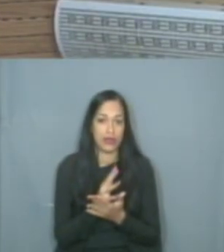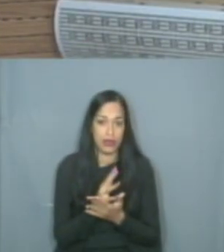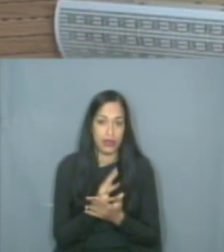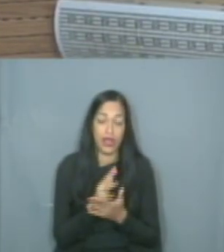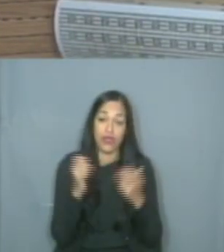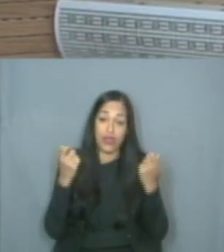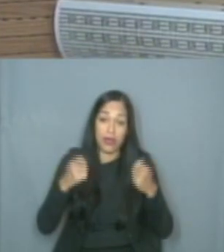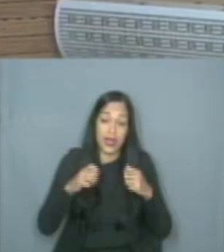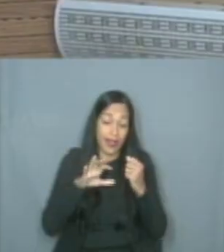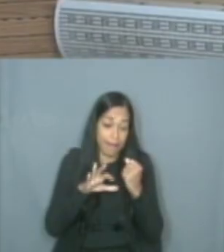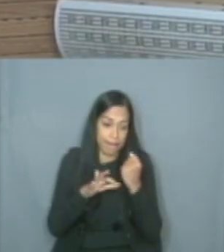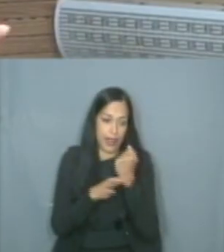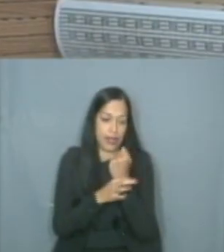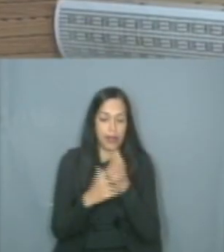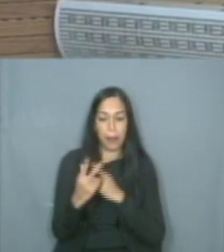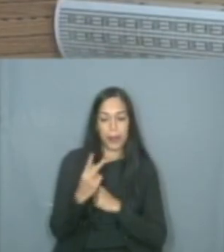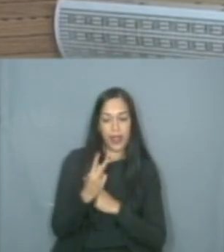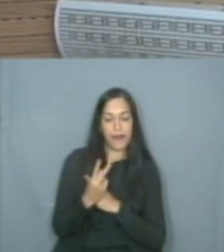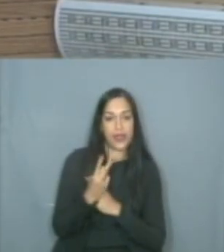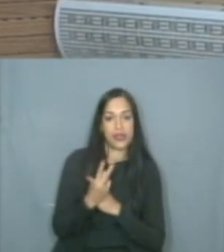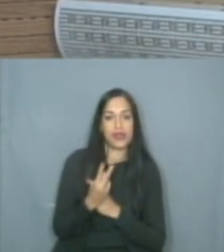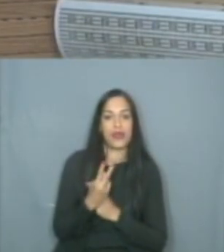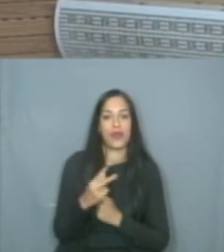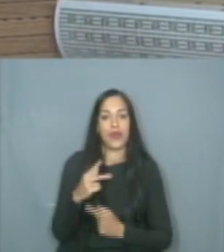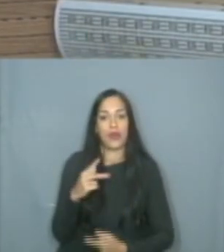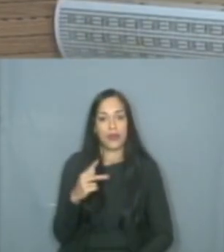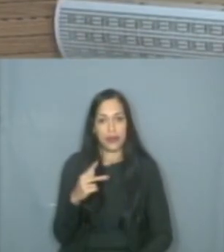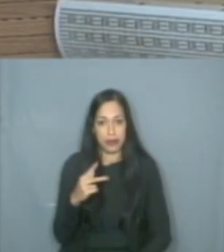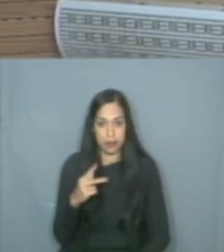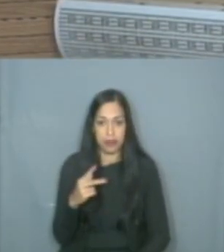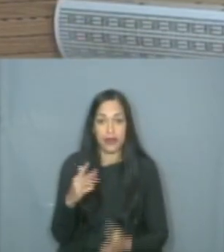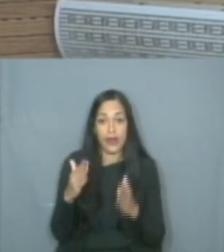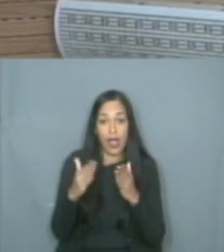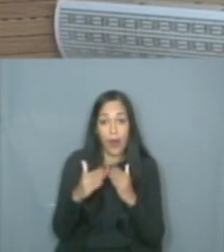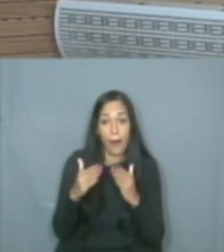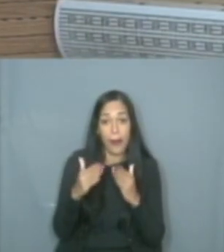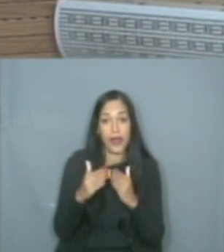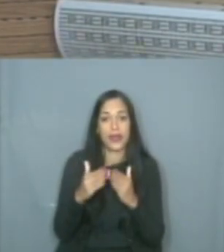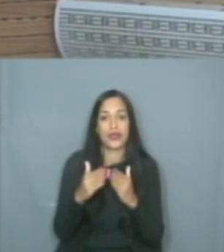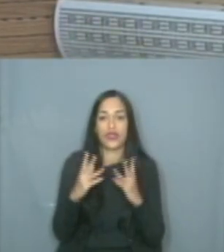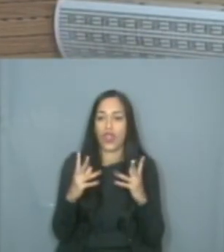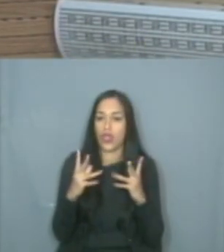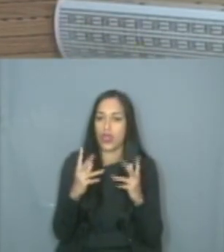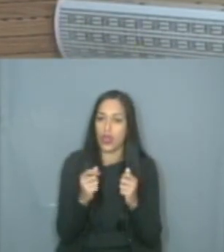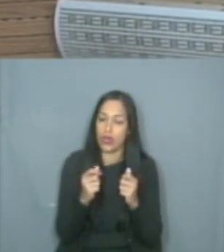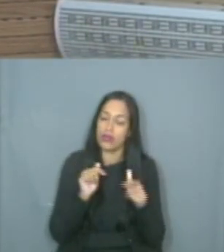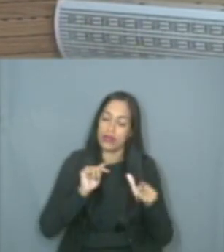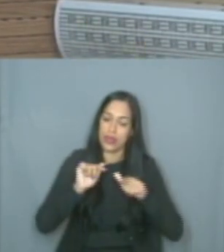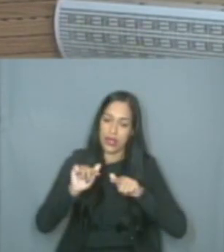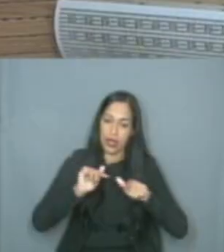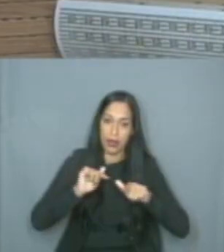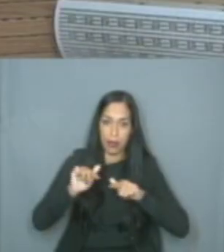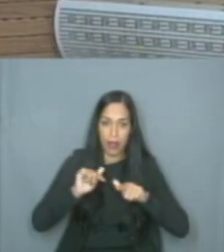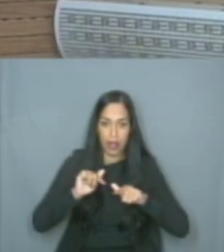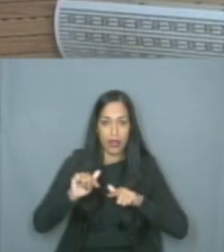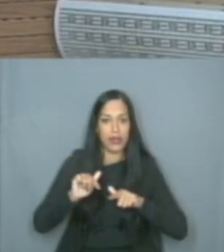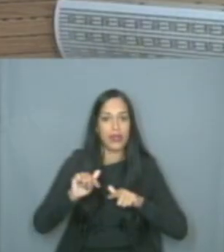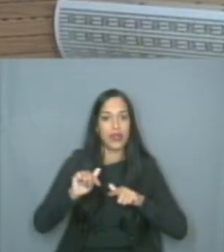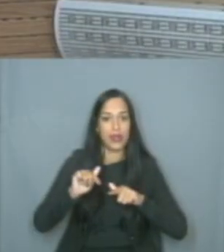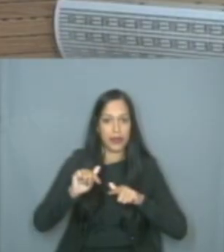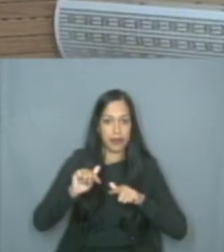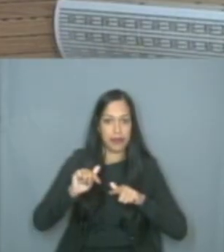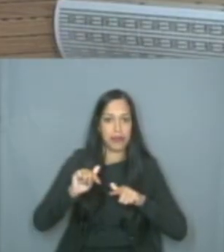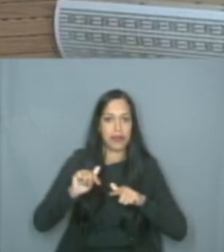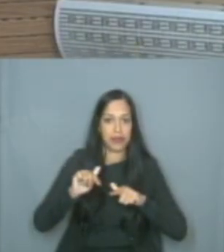essa prevenção fazendo as podas e também, e aí eu peço a todo o pessoal que trabalha com essa